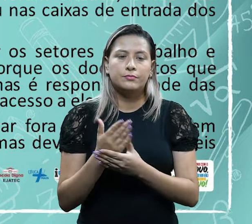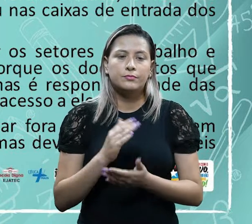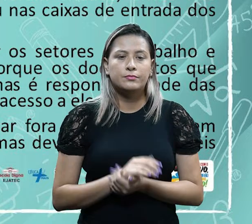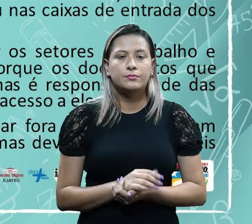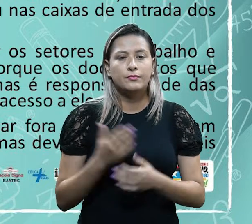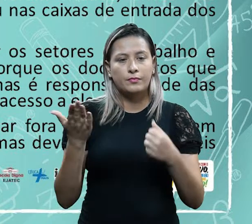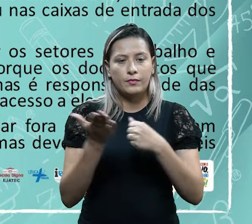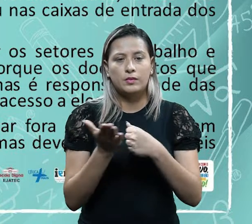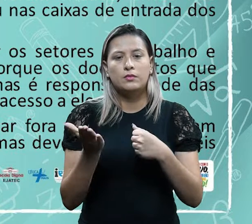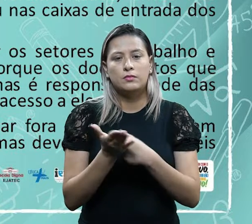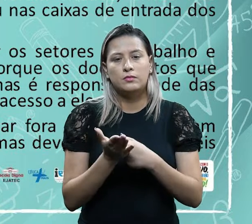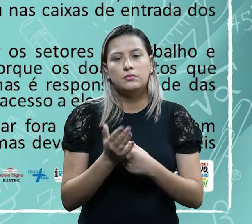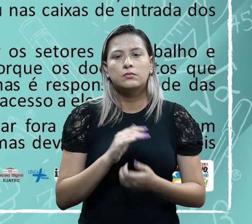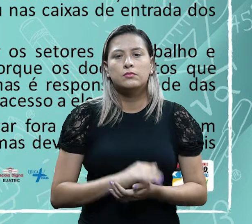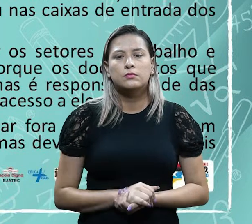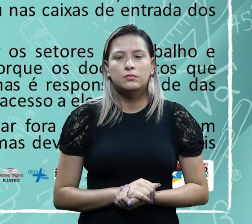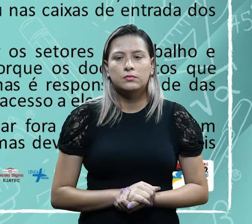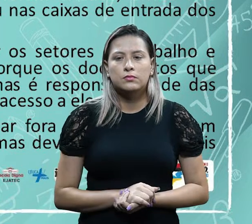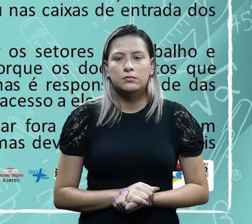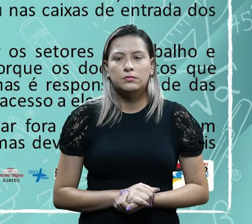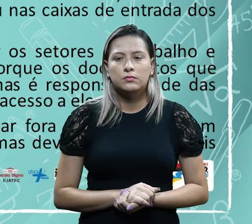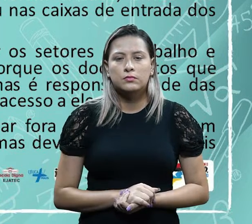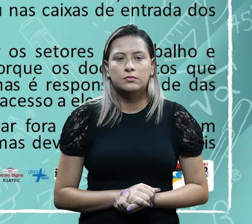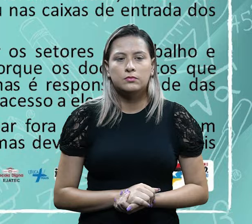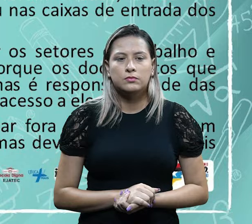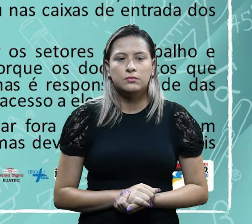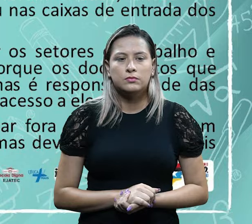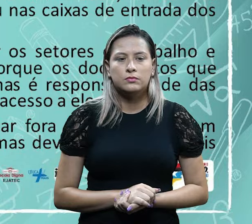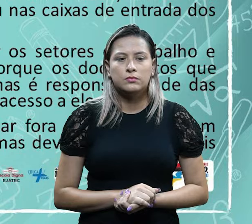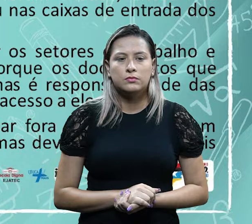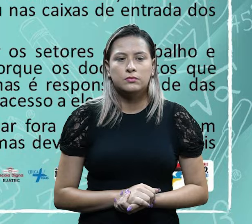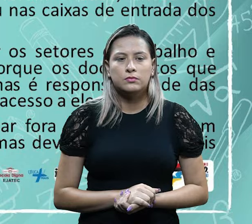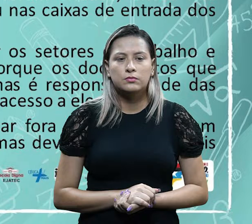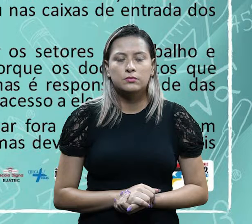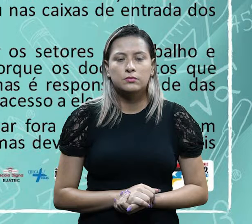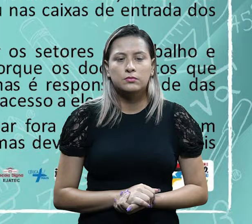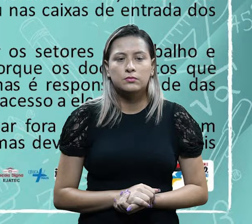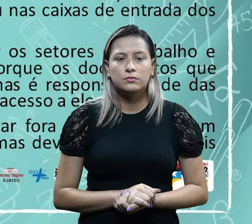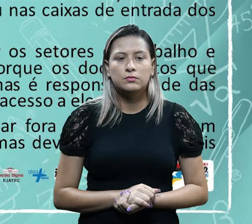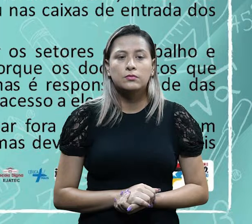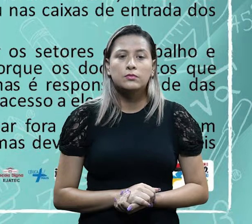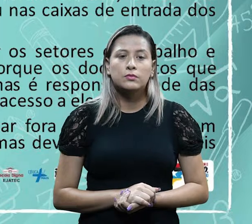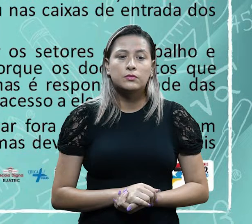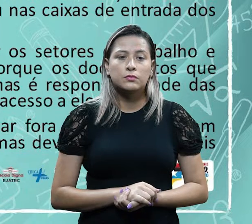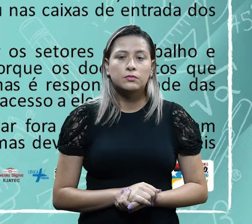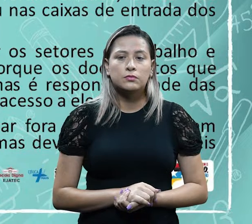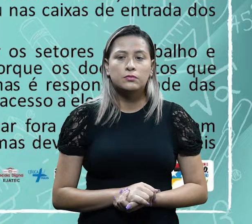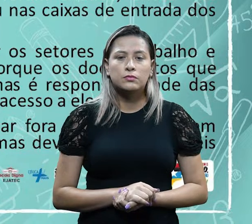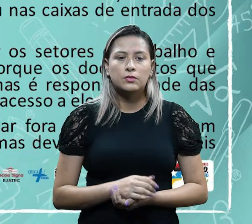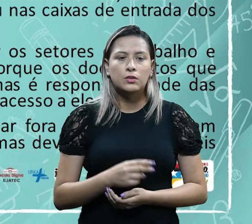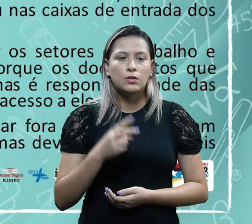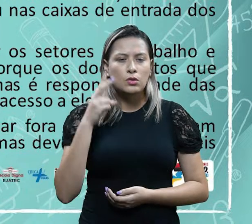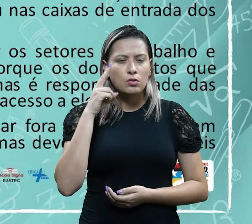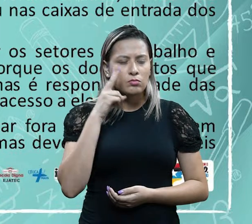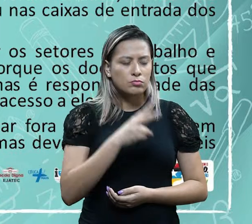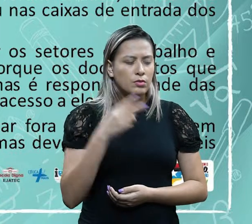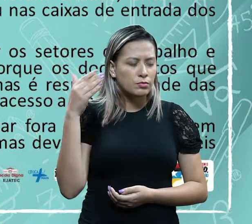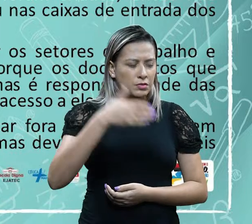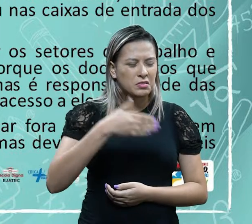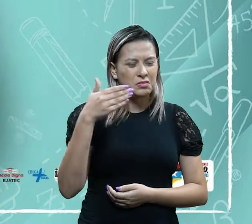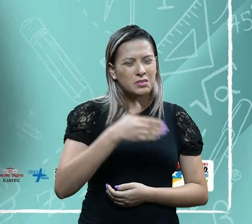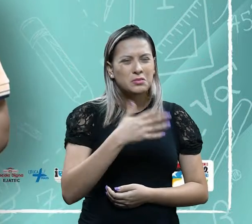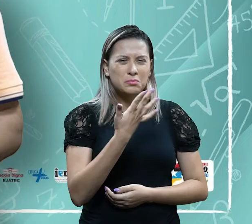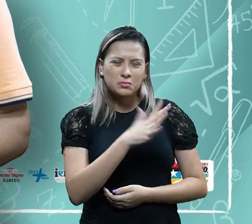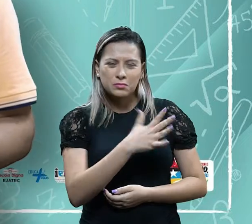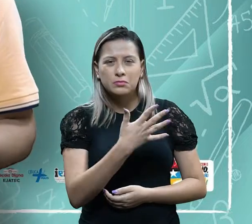Os documentos que compõem o arquivo intermediário, eles são aqueles que não são consultados com tanta frequência,